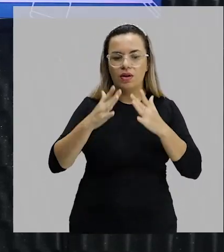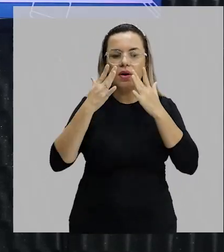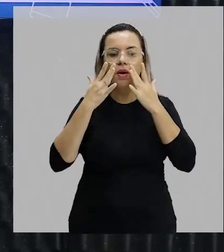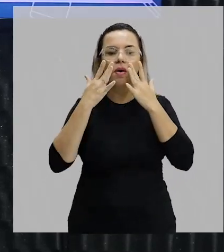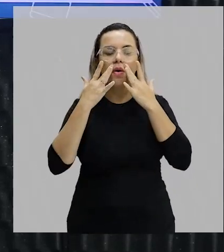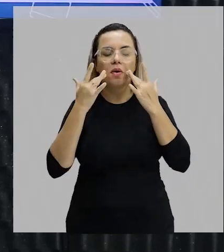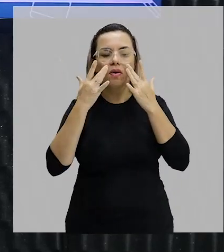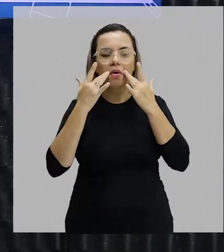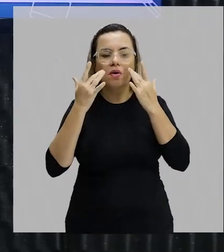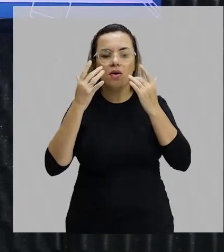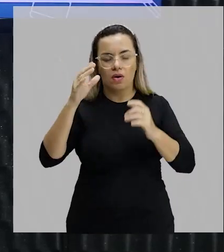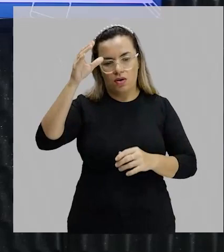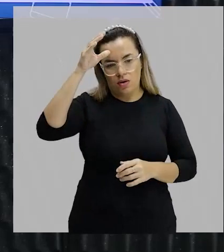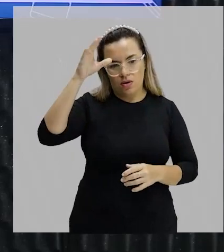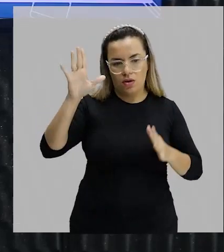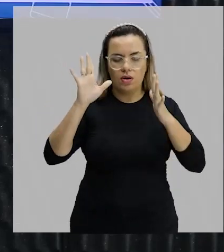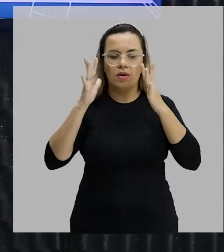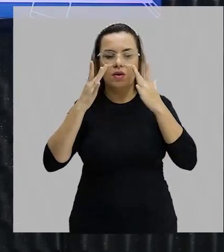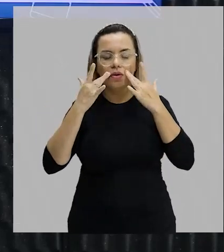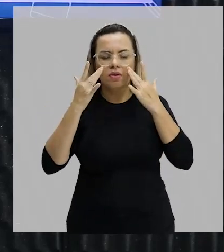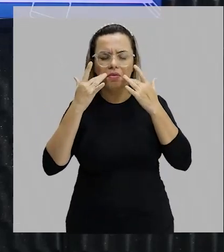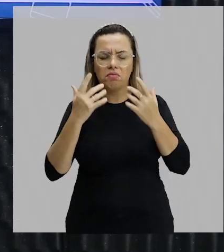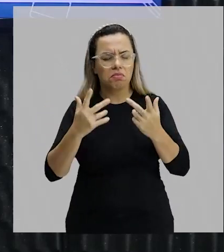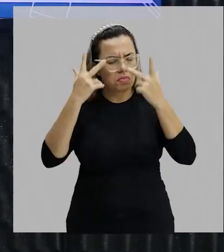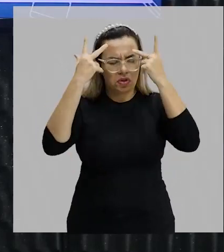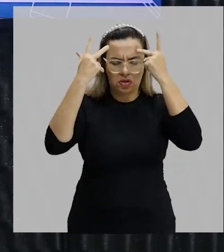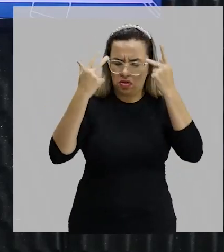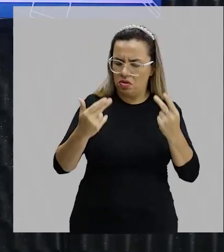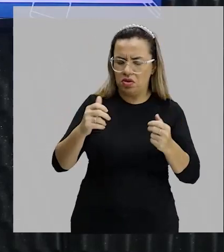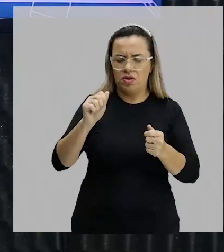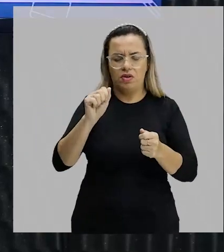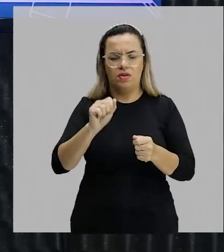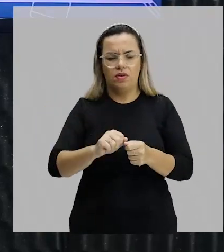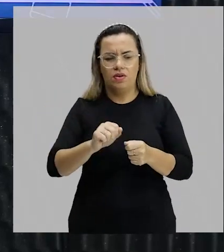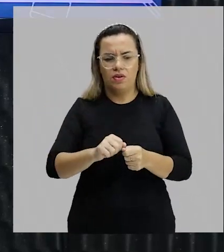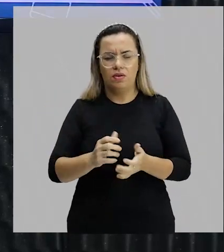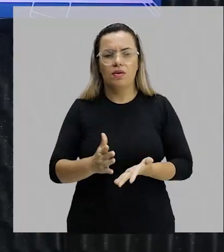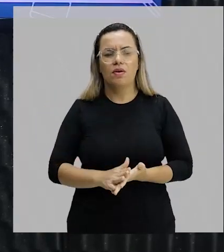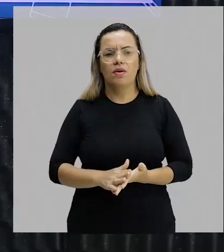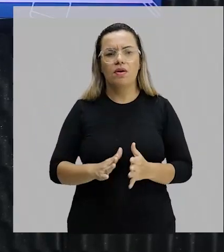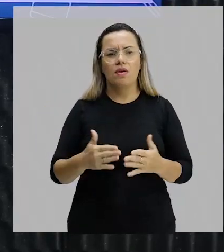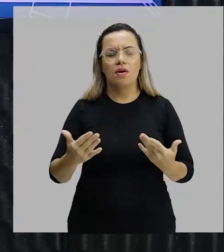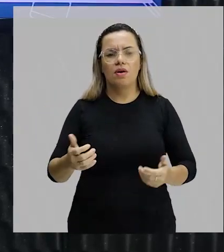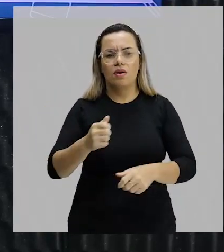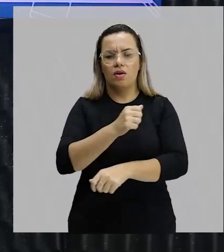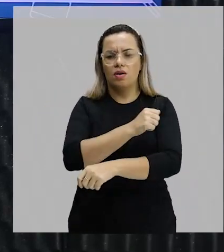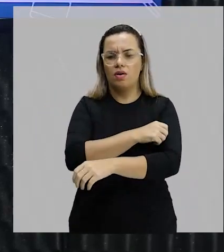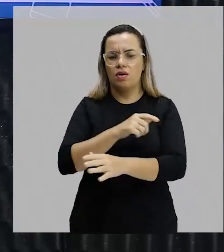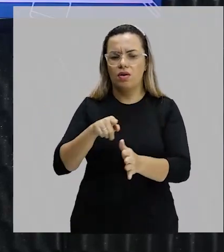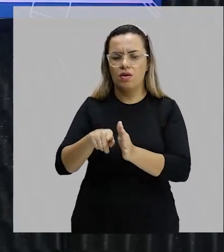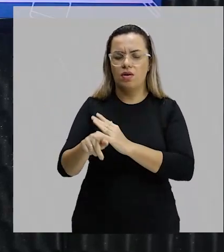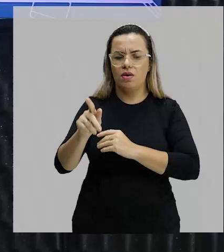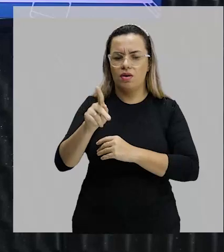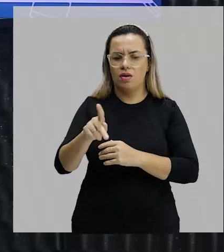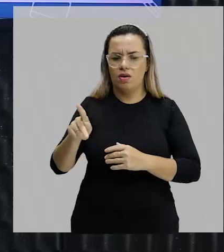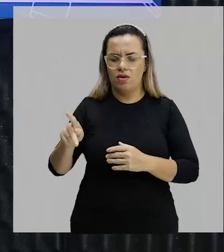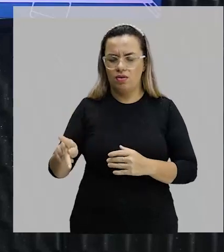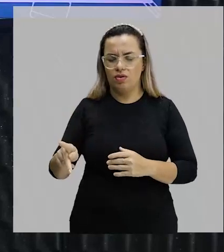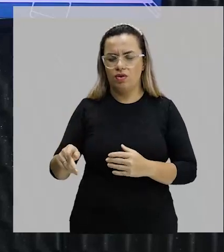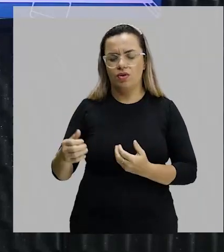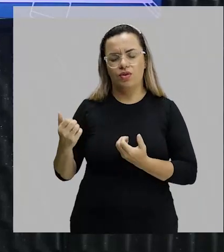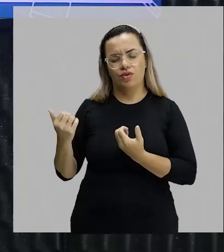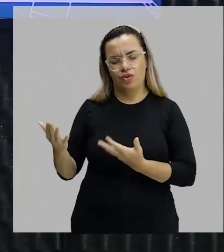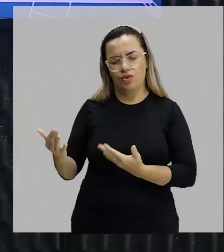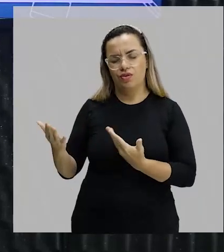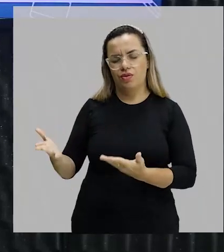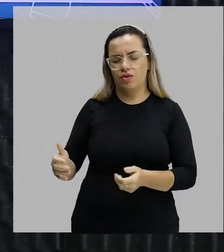e a gente nem se dá conta. Eu sempre digo que algum aluno meu adolescente, professor, eu seria um bom ator, esse meu filho é um dos melhores, porque o que adolescente faz, me perdoem